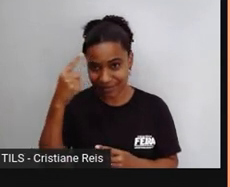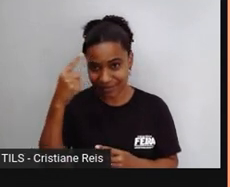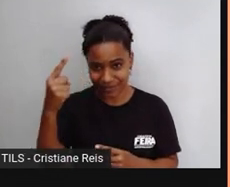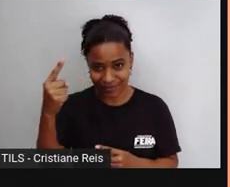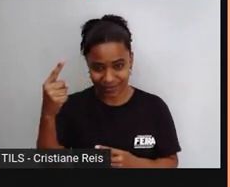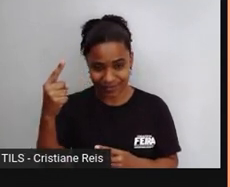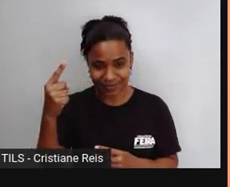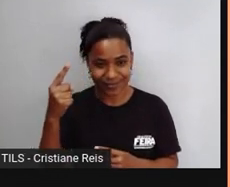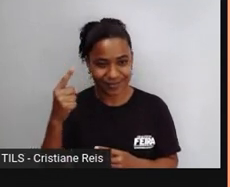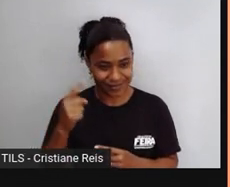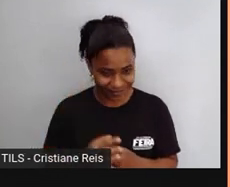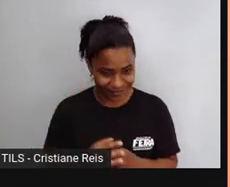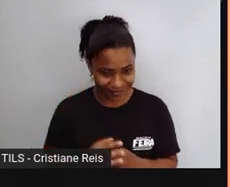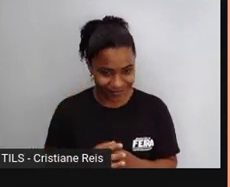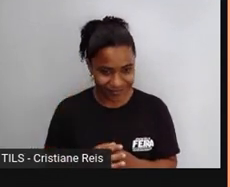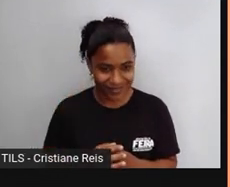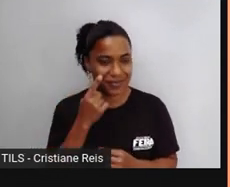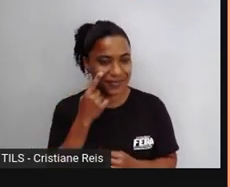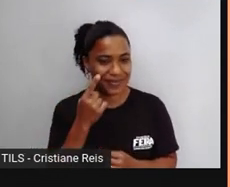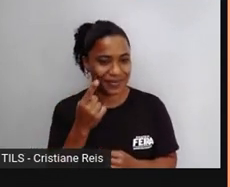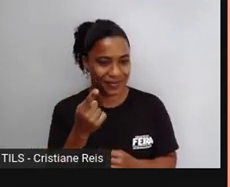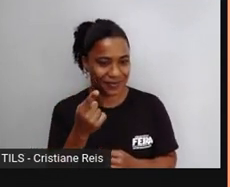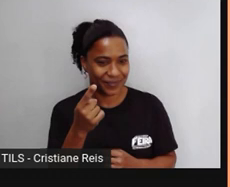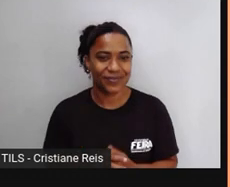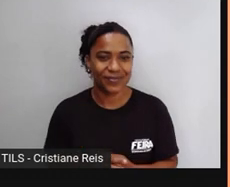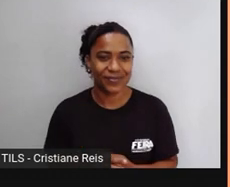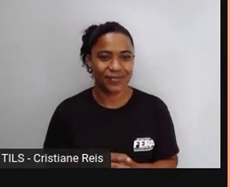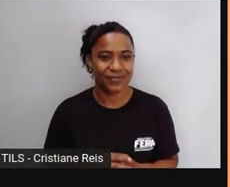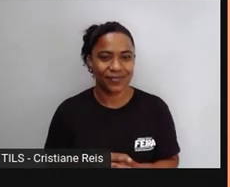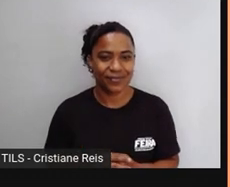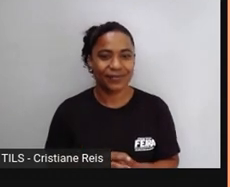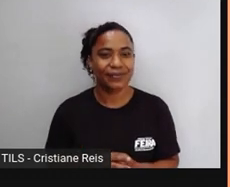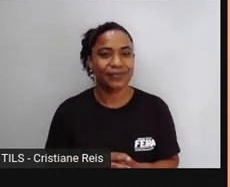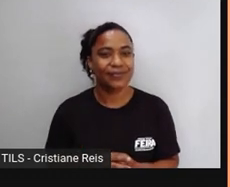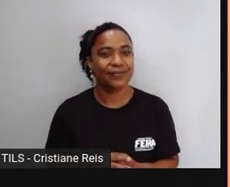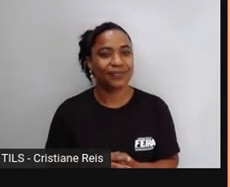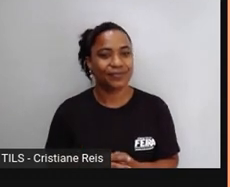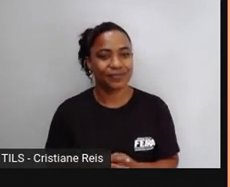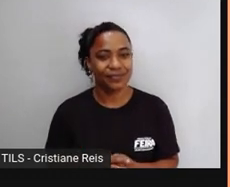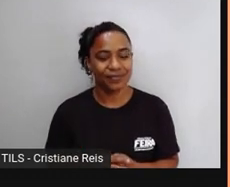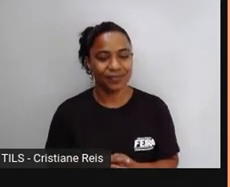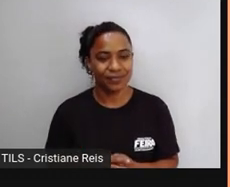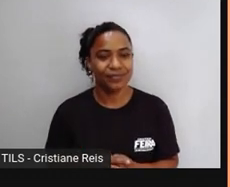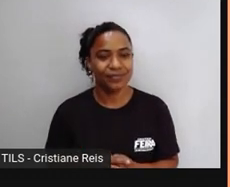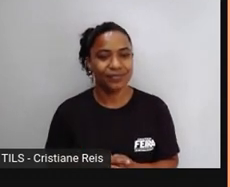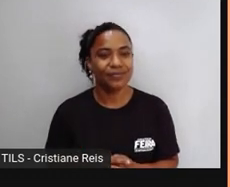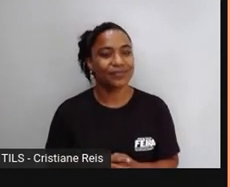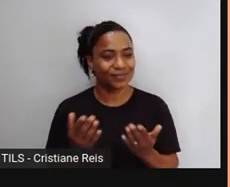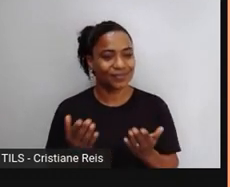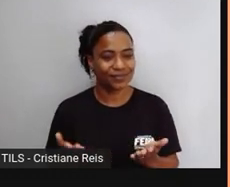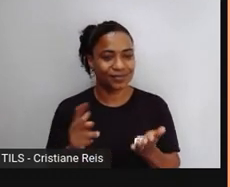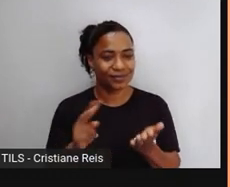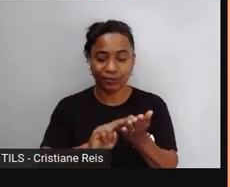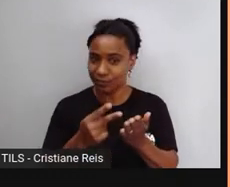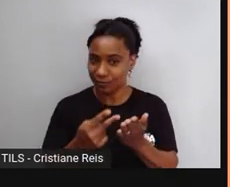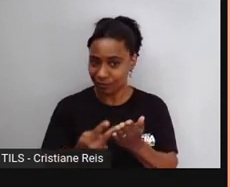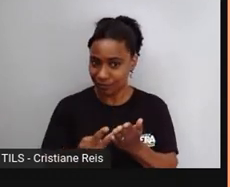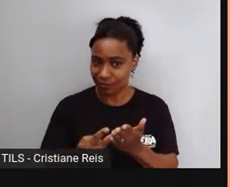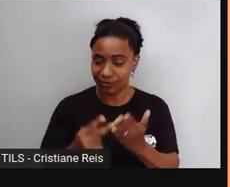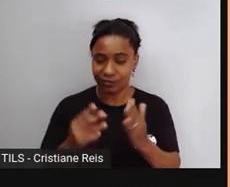are. Let's go. Castles are large and often old buildings. Castelos